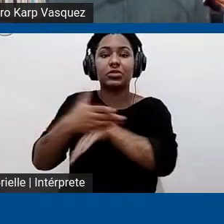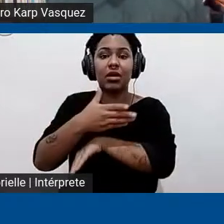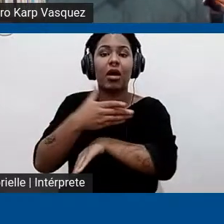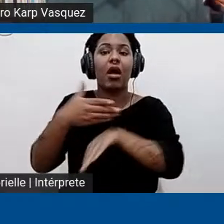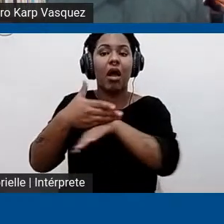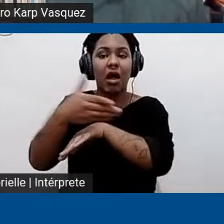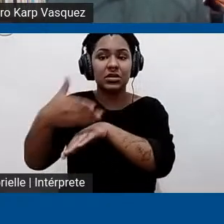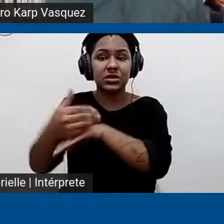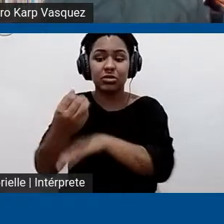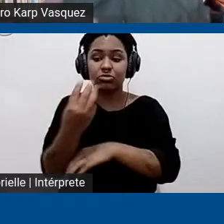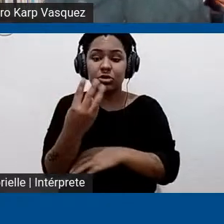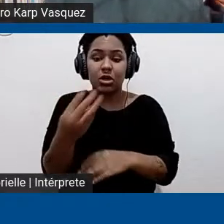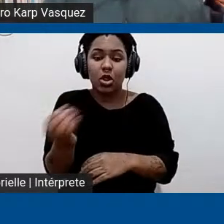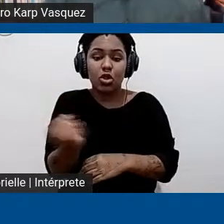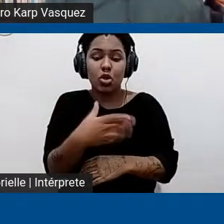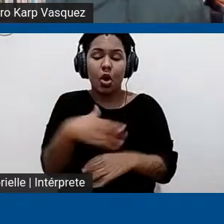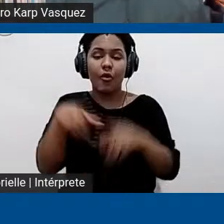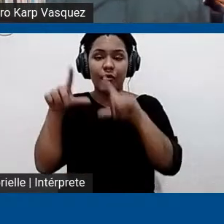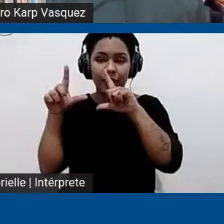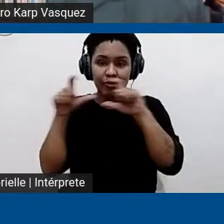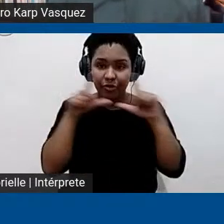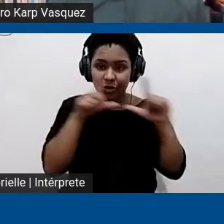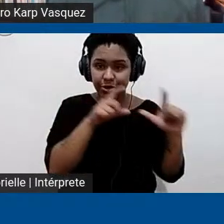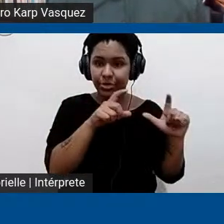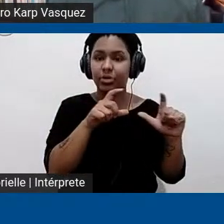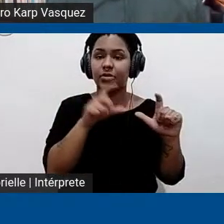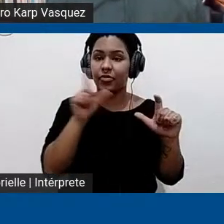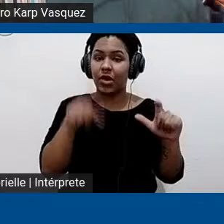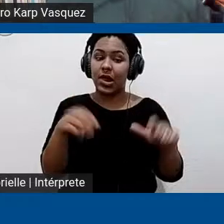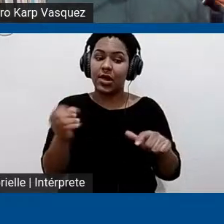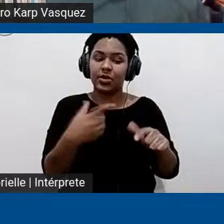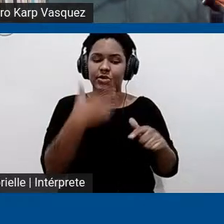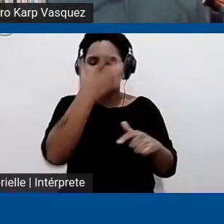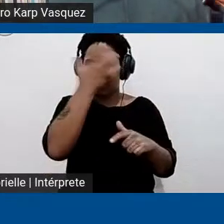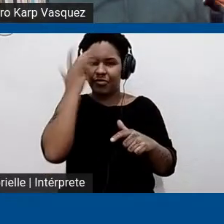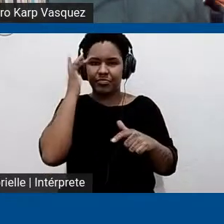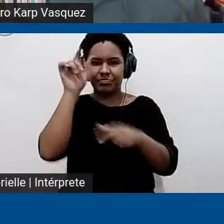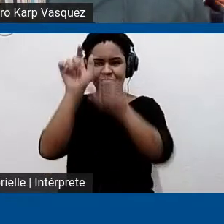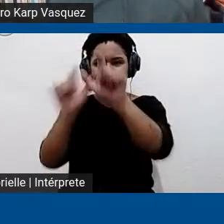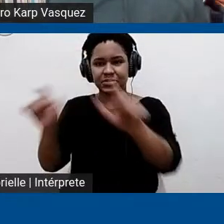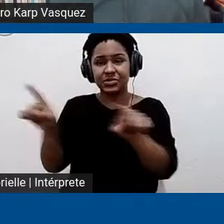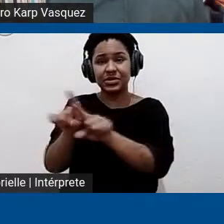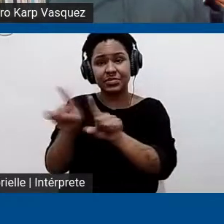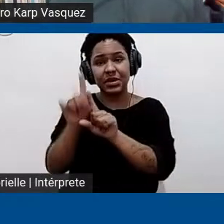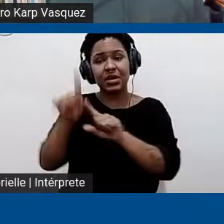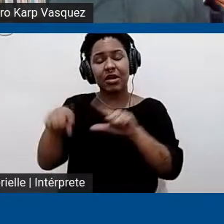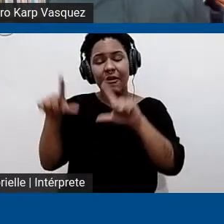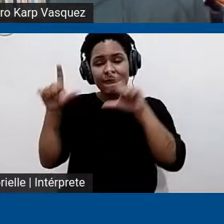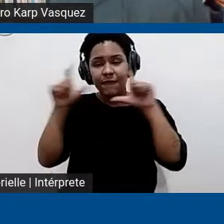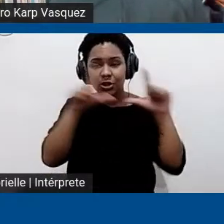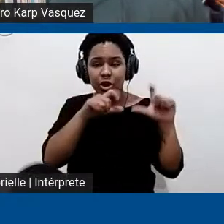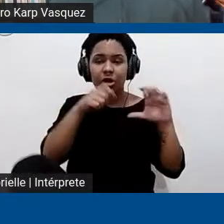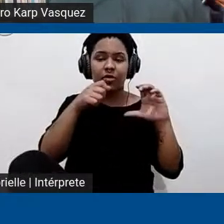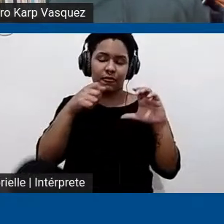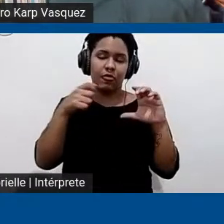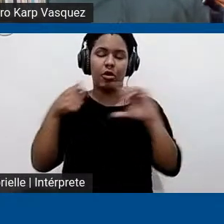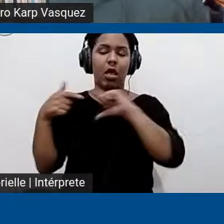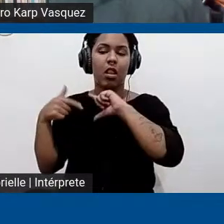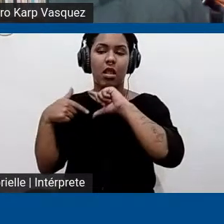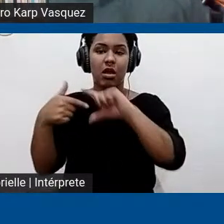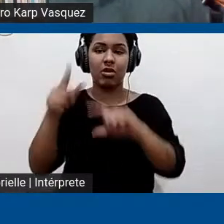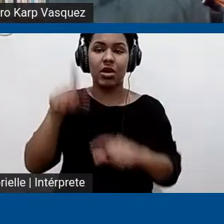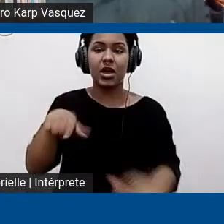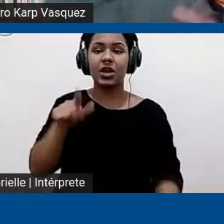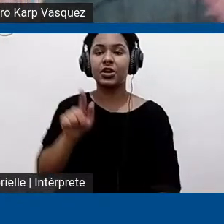novos fotógrafos, novos para o público, embora fossem fotógrafos clássicos, né, que era o